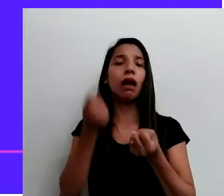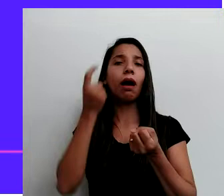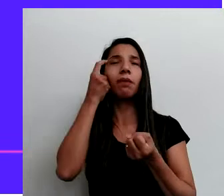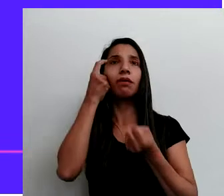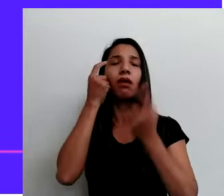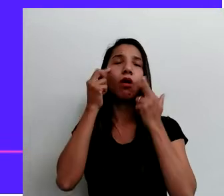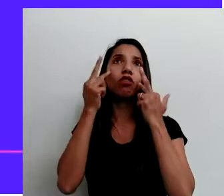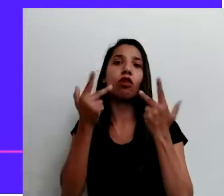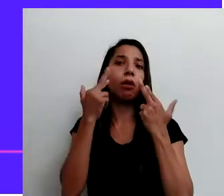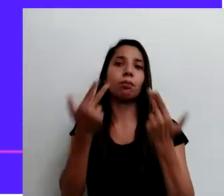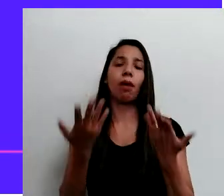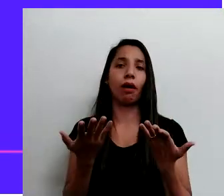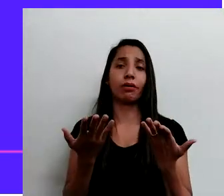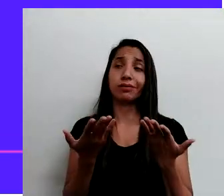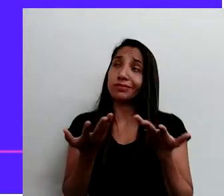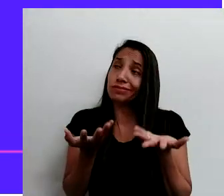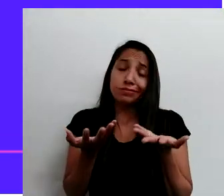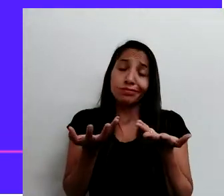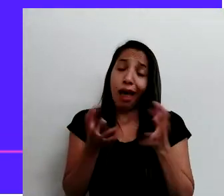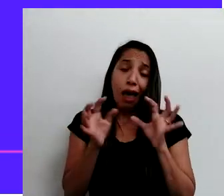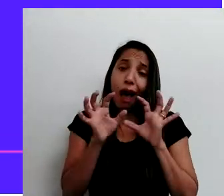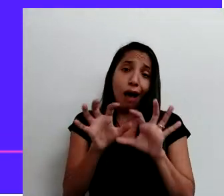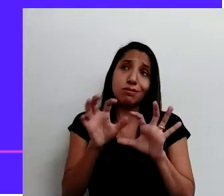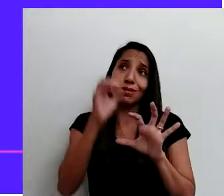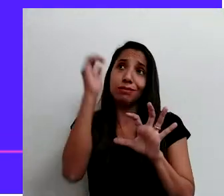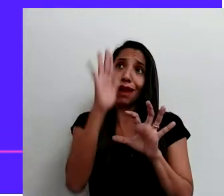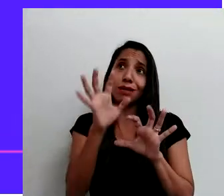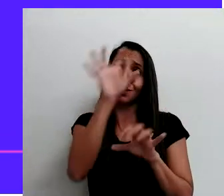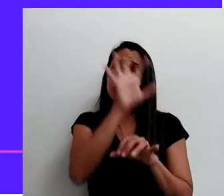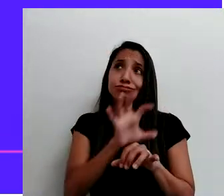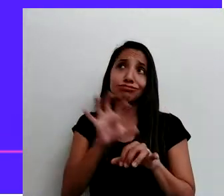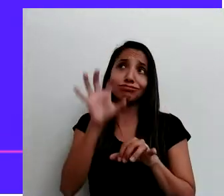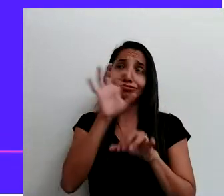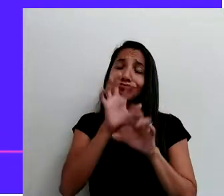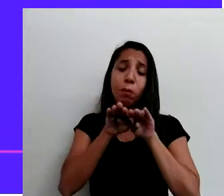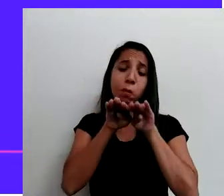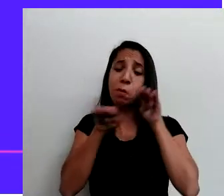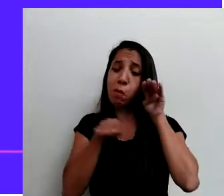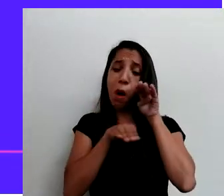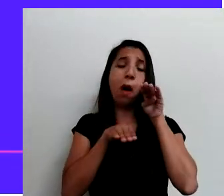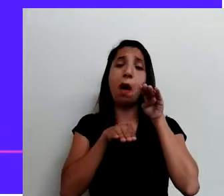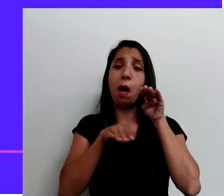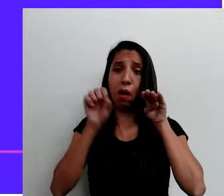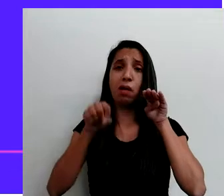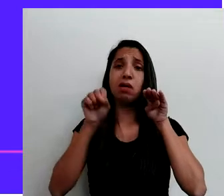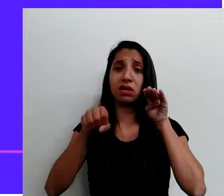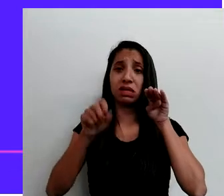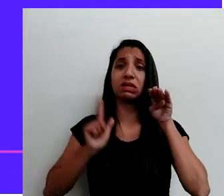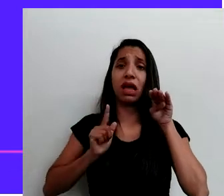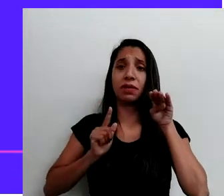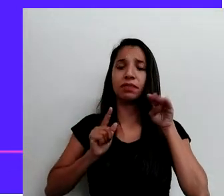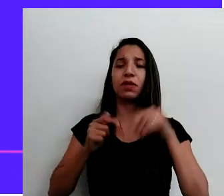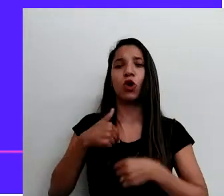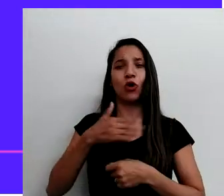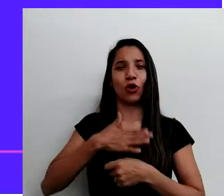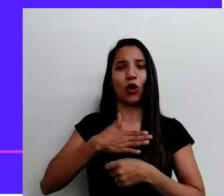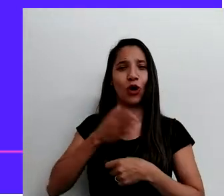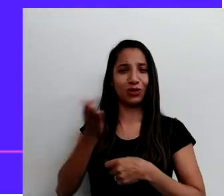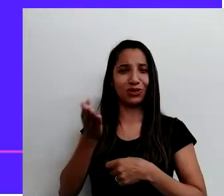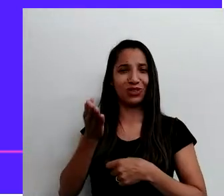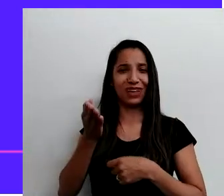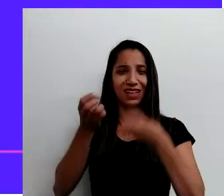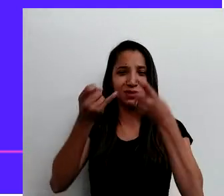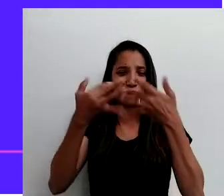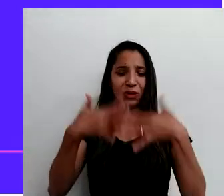extremamente desigual. Mas como é que a gente vai, e aí também gosto do termo que a Flávia usou ali no fim, que é como a gente vai enfrentar